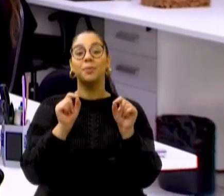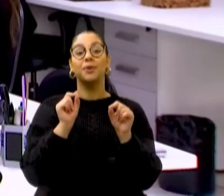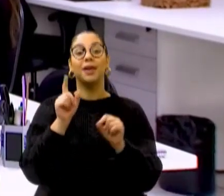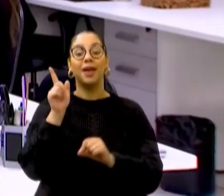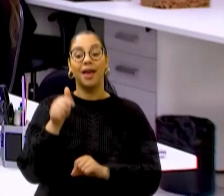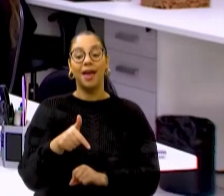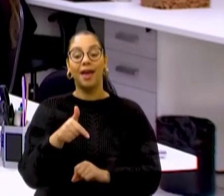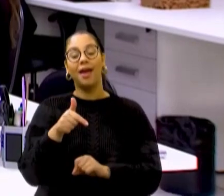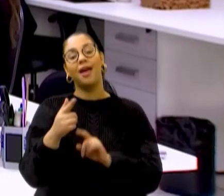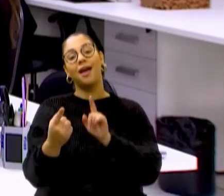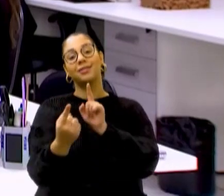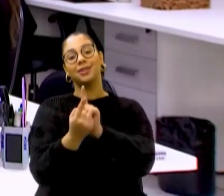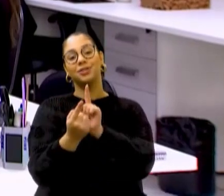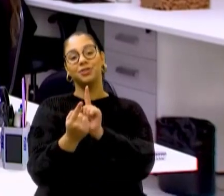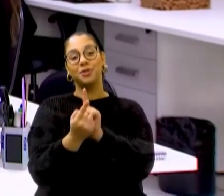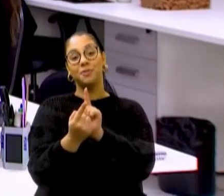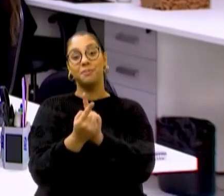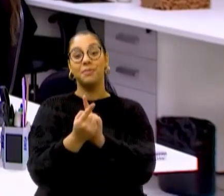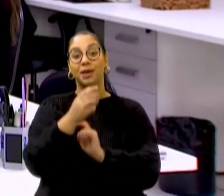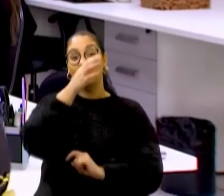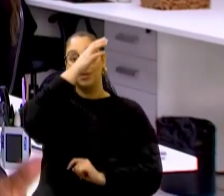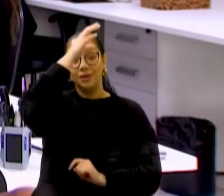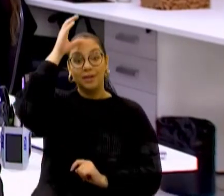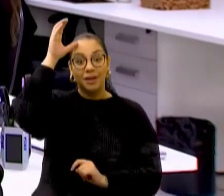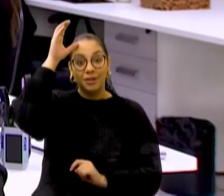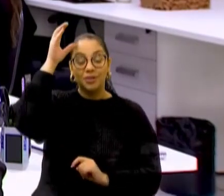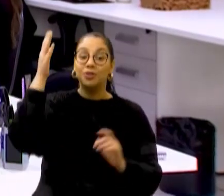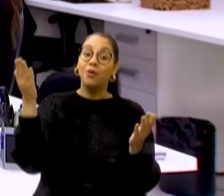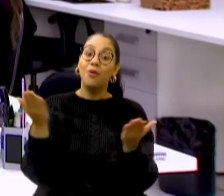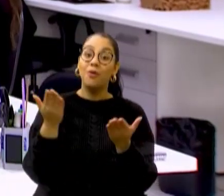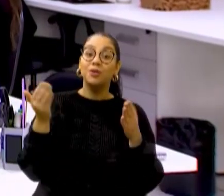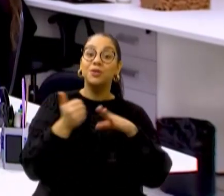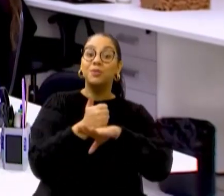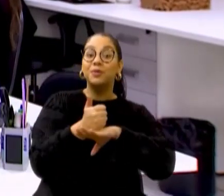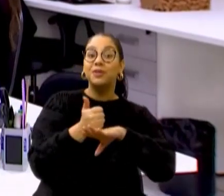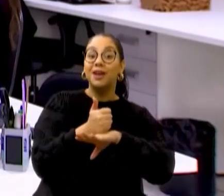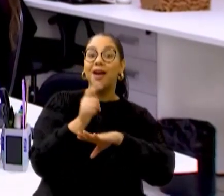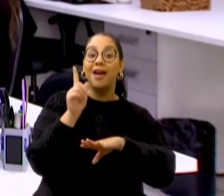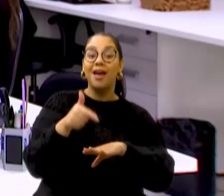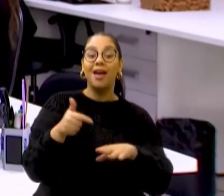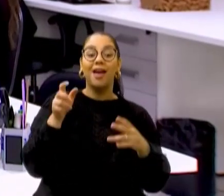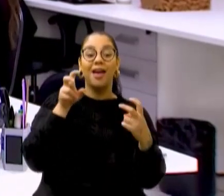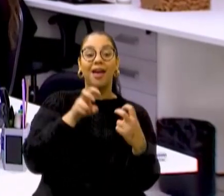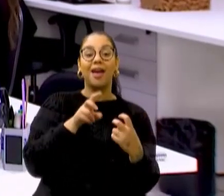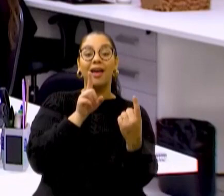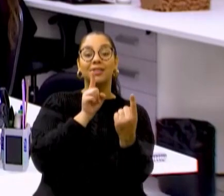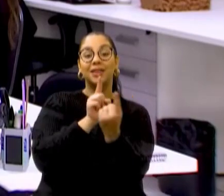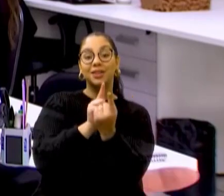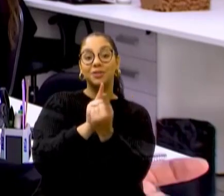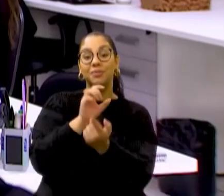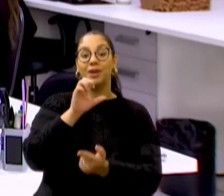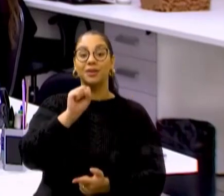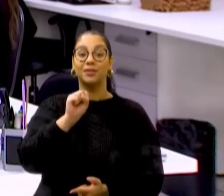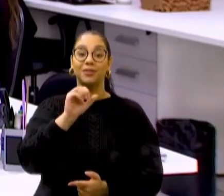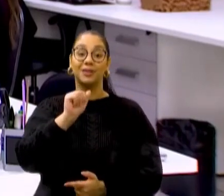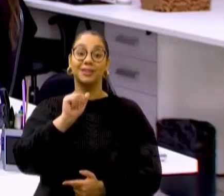sobre o atendimento ao cliente a profissão de hoje é o operador de saque então se liga